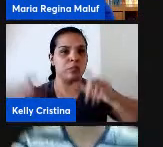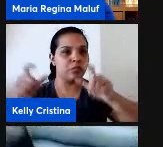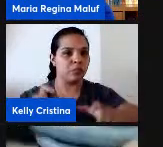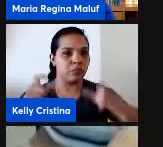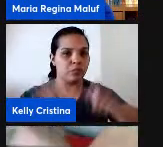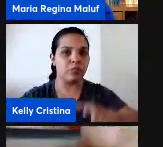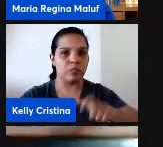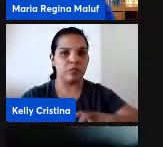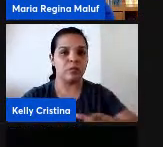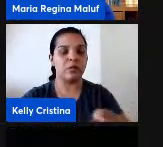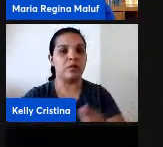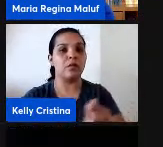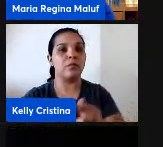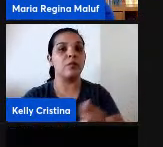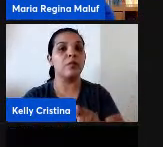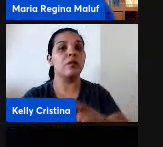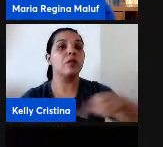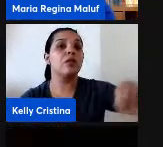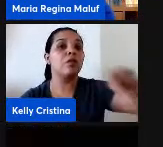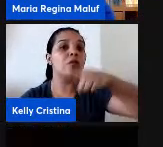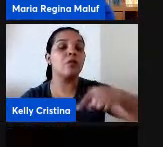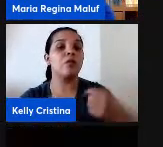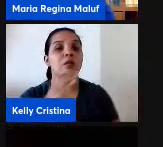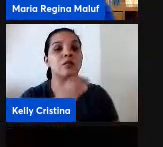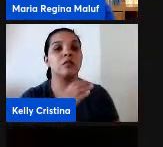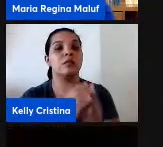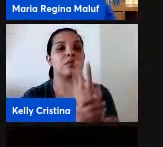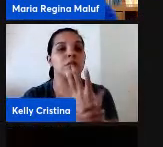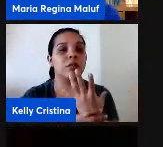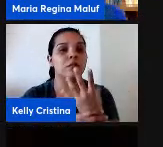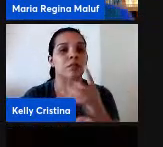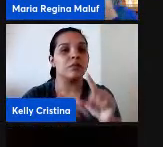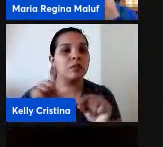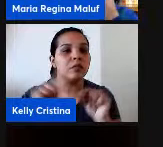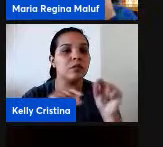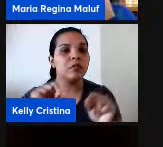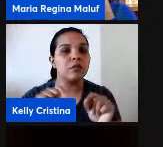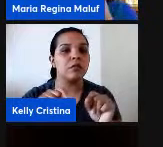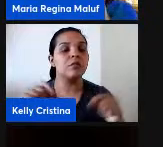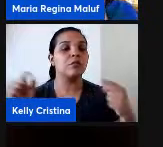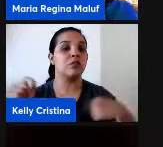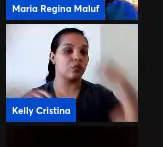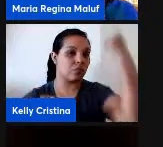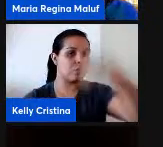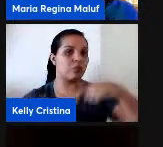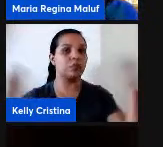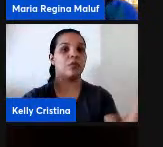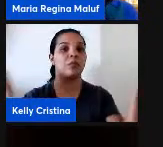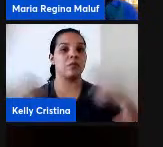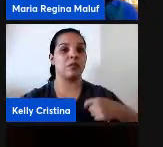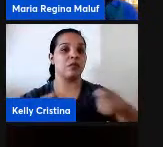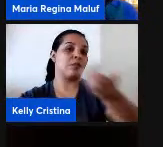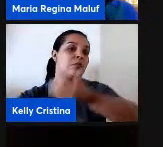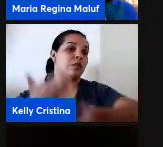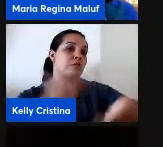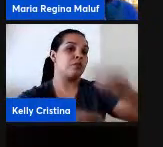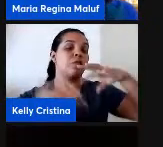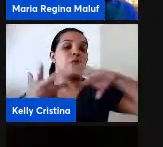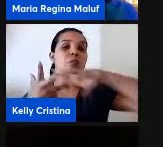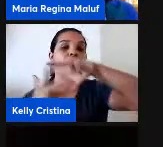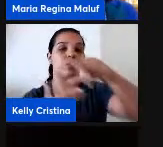nosso ambiente é aquele que criamos seletivamente através das nossas capacidades para interagir com o mundo. Então, eu peço que